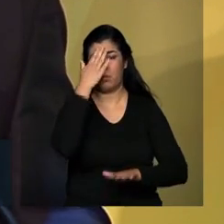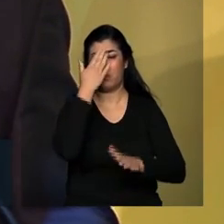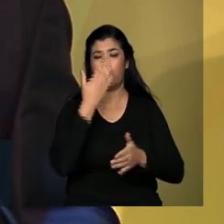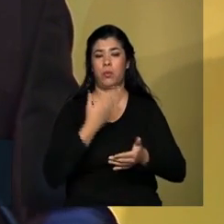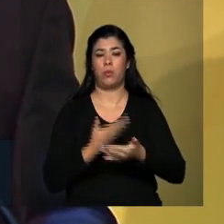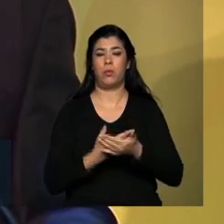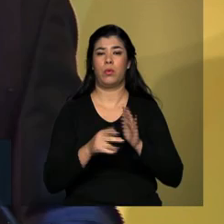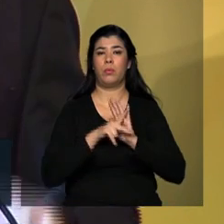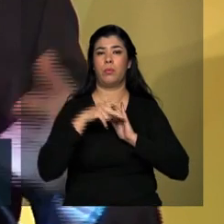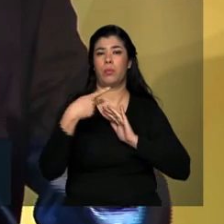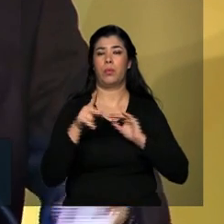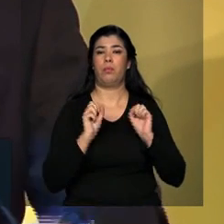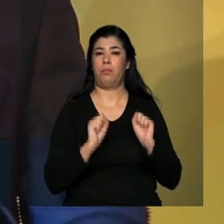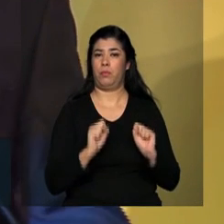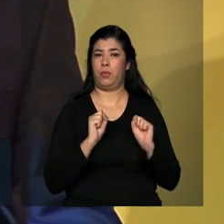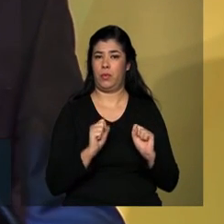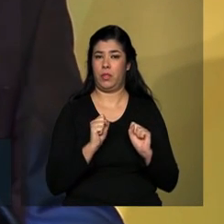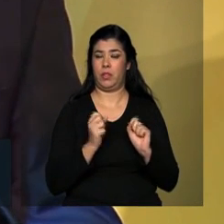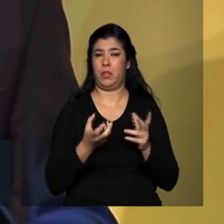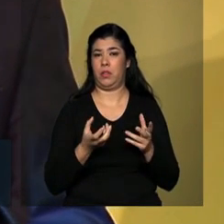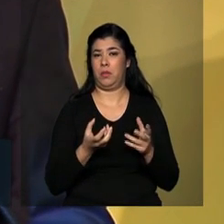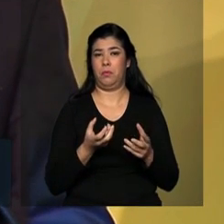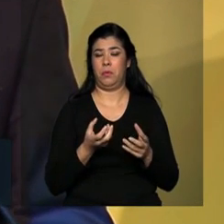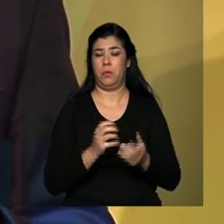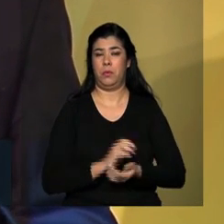confiança de que podemos